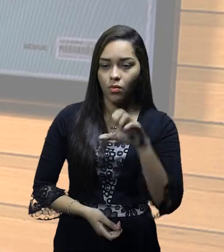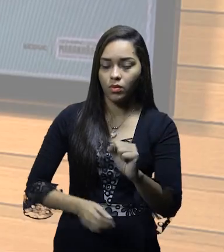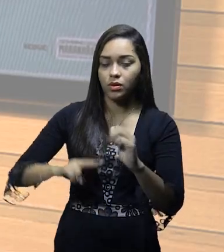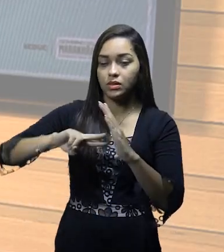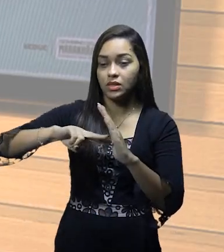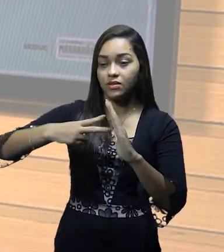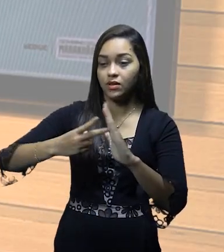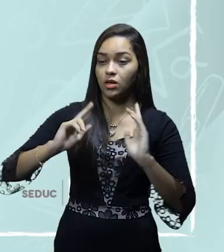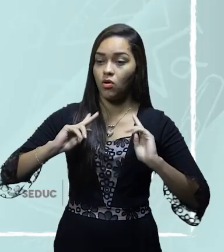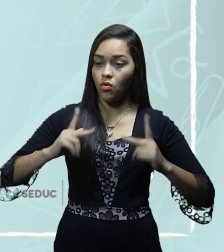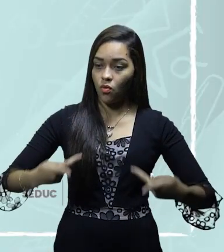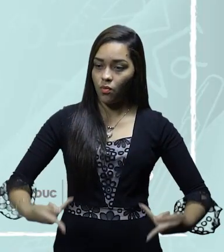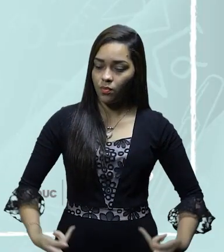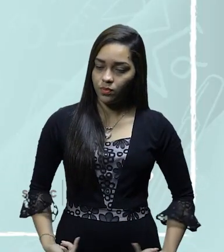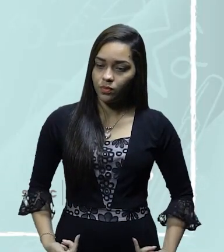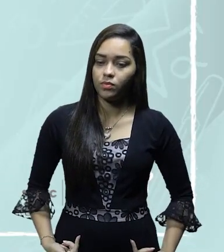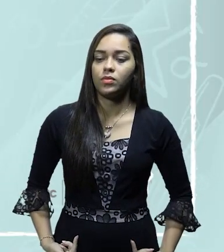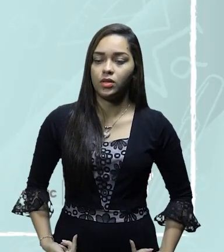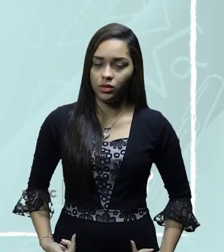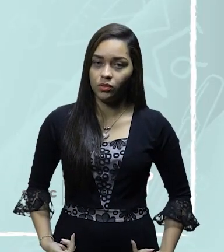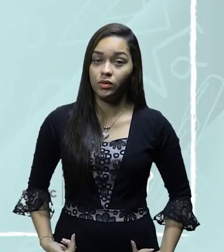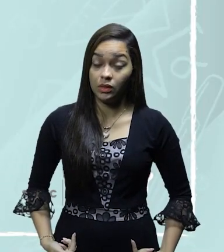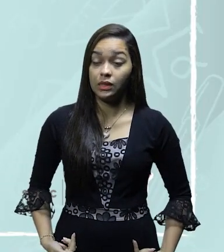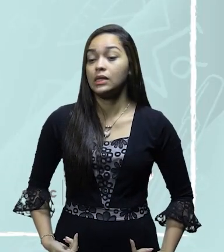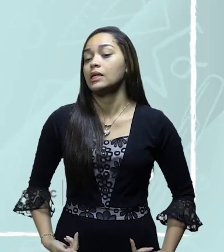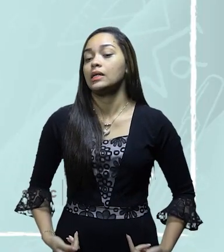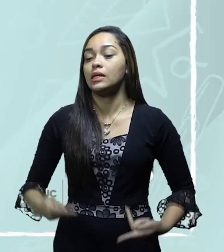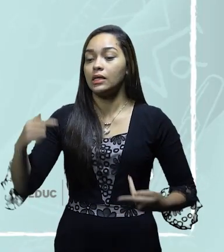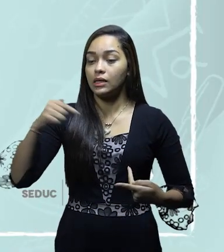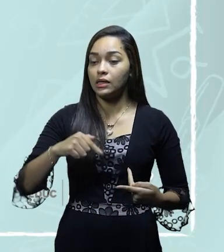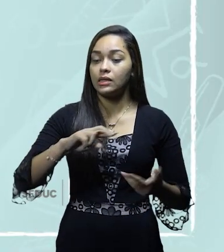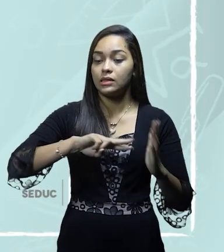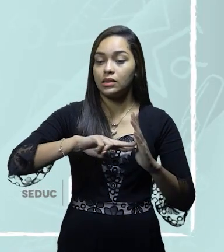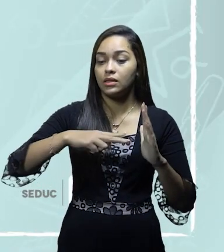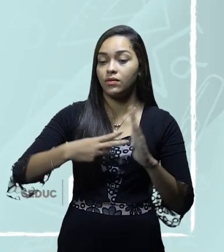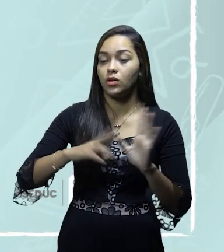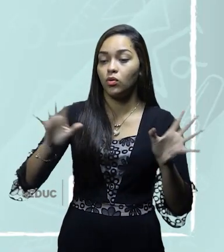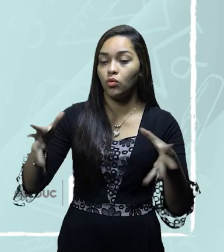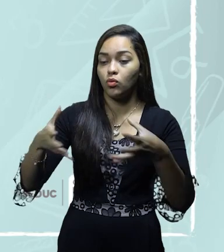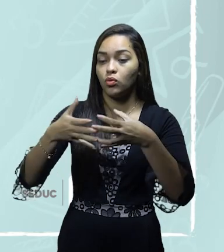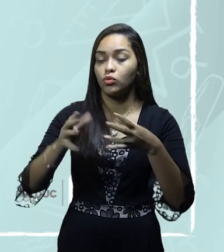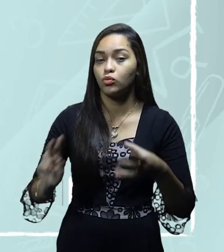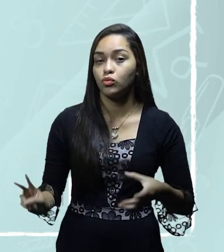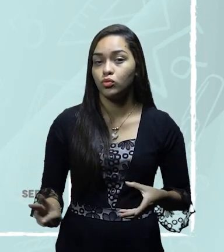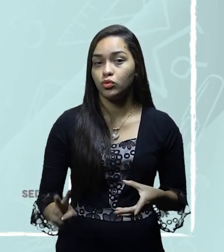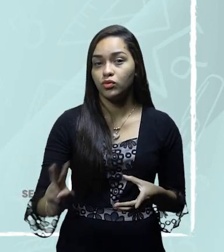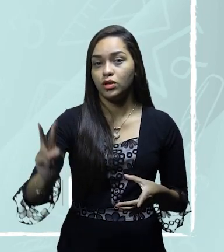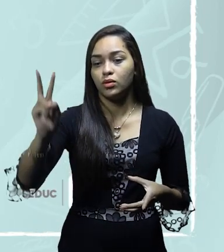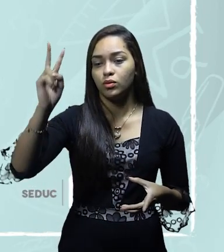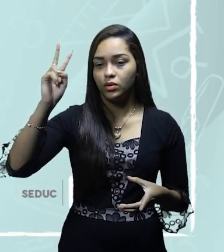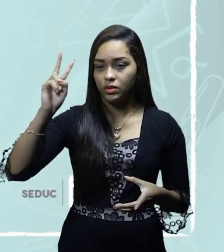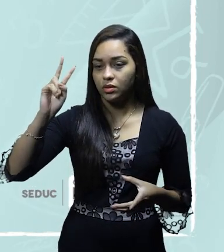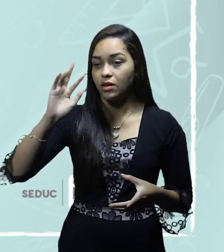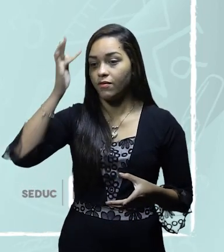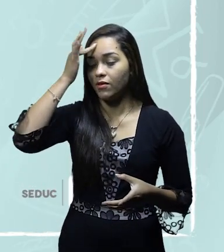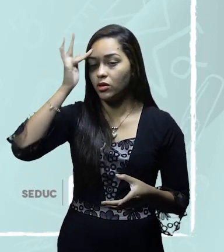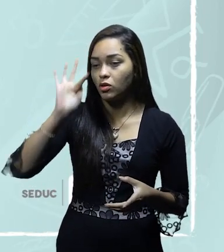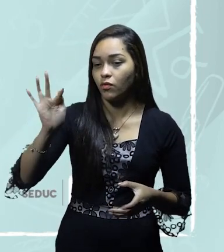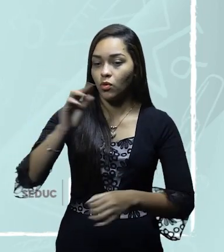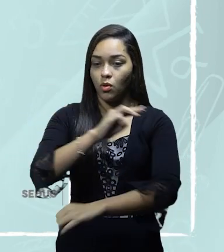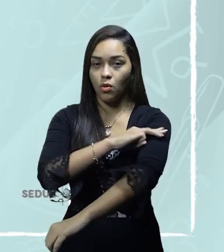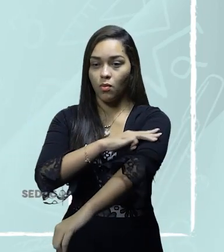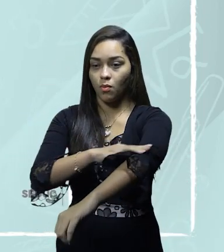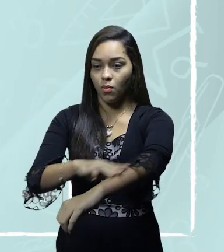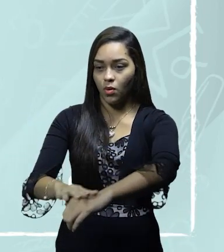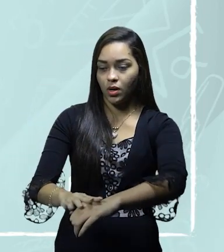certo? Do latim, o termo humanus significa, obviamente, humano, e